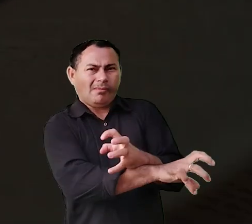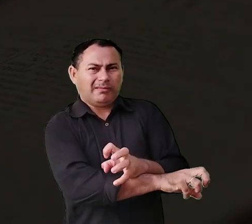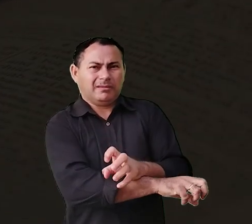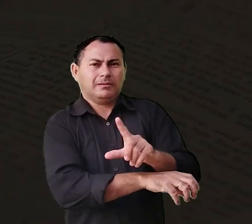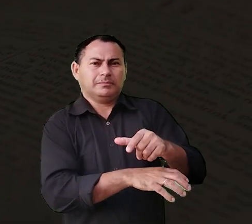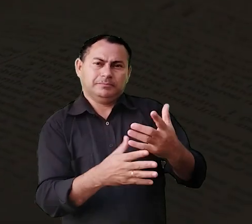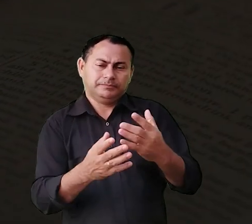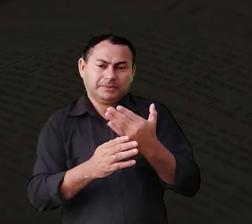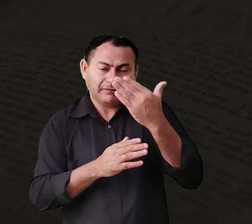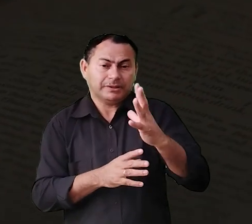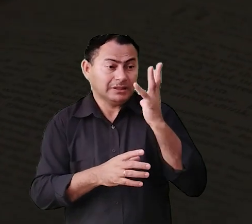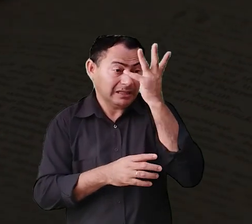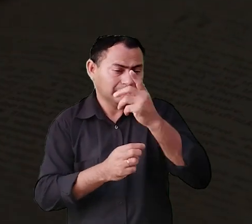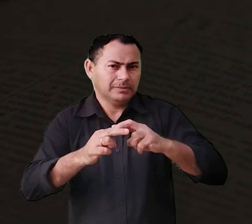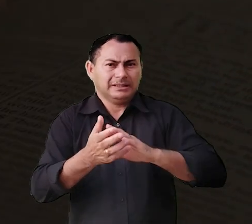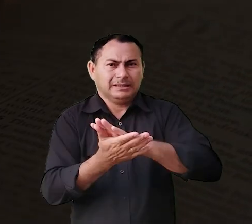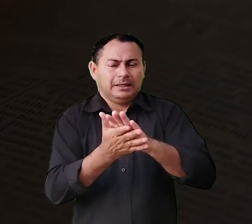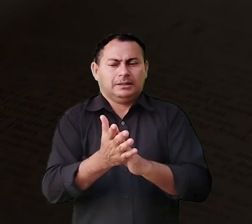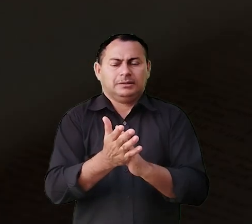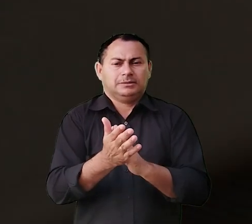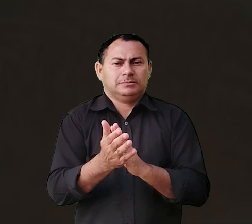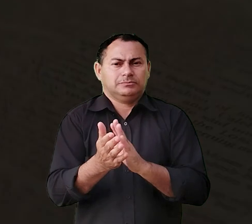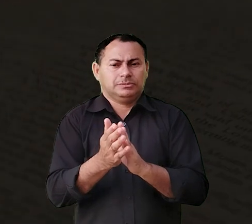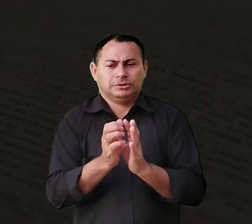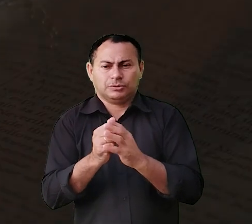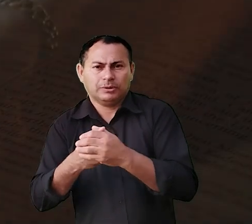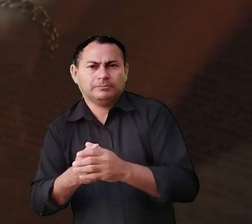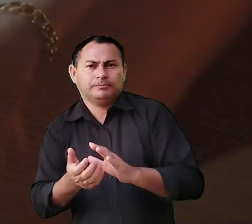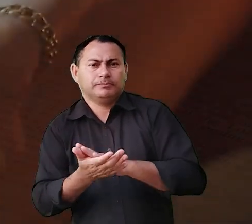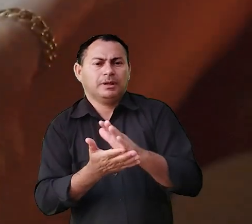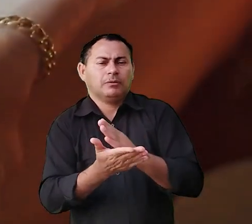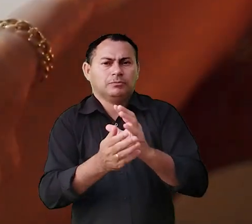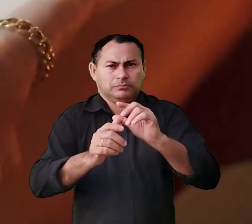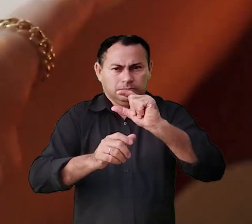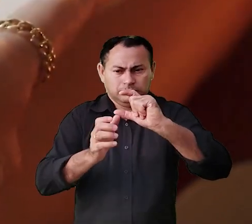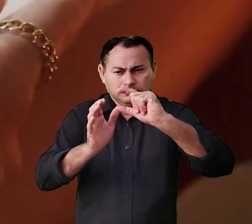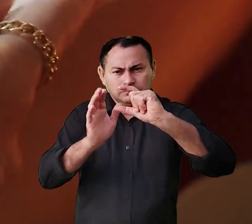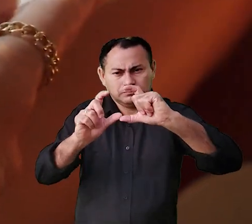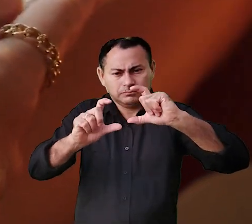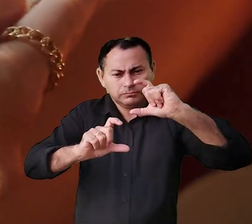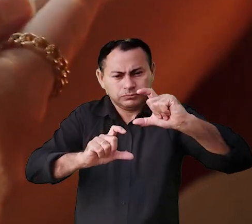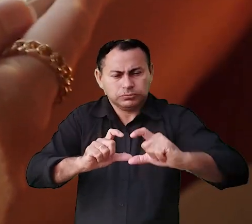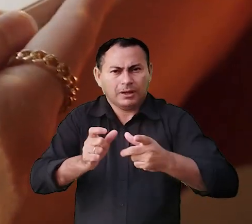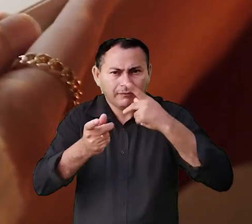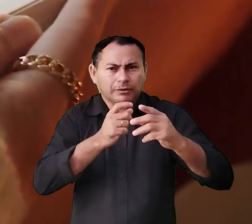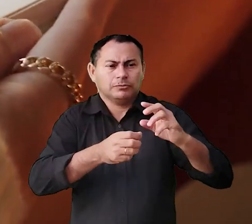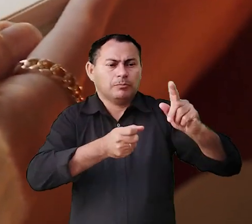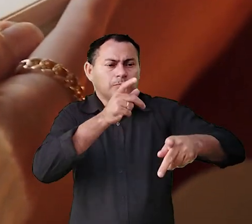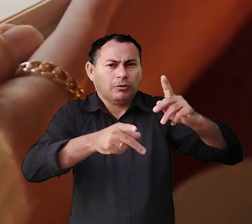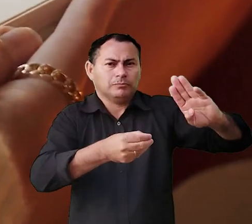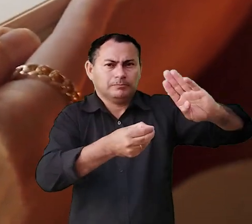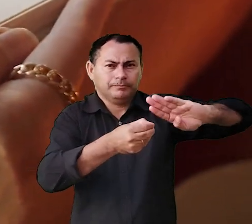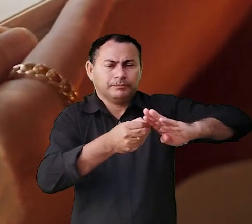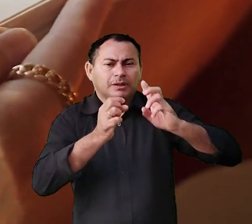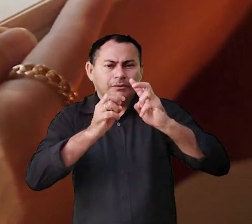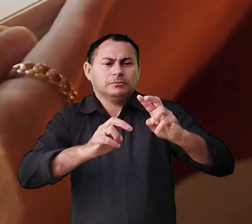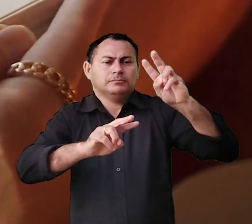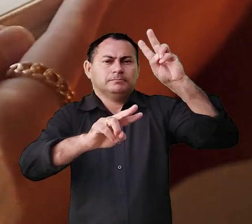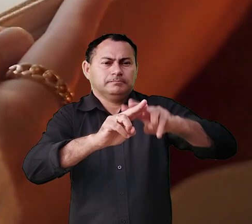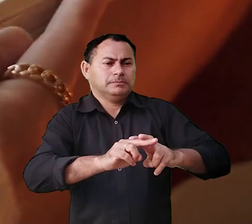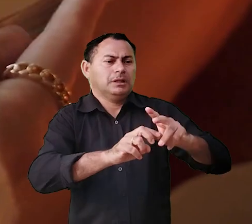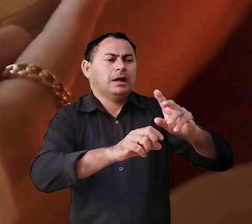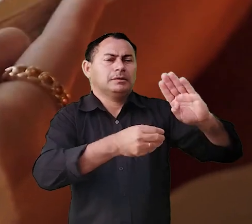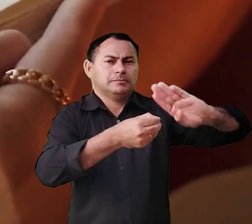deserto arrasado. Nada lhes escapa. Em alguns parágrafos, Joel certamente falou dos babilônios e previu